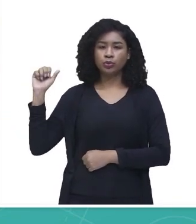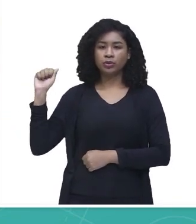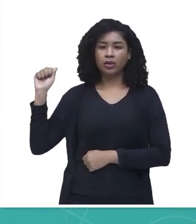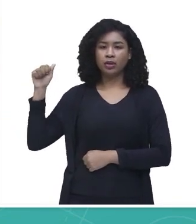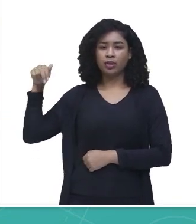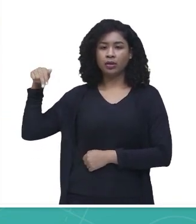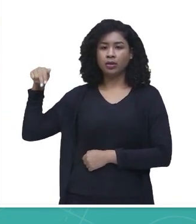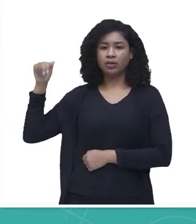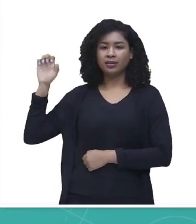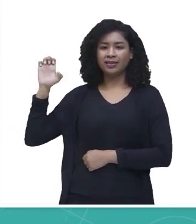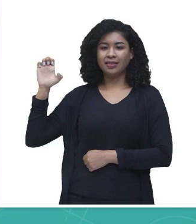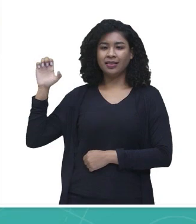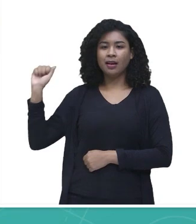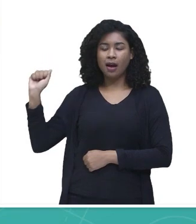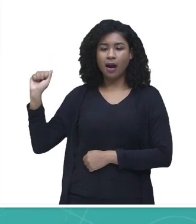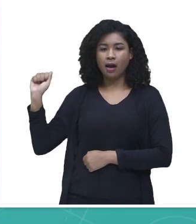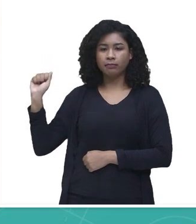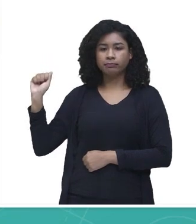pela pele.